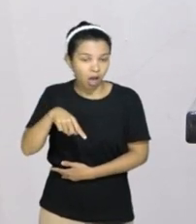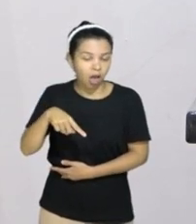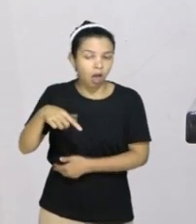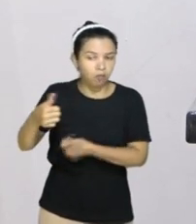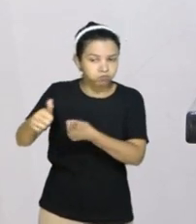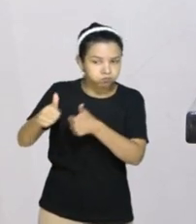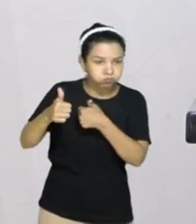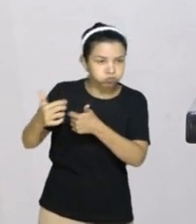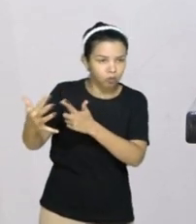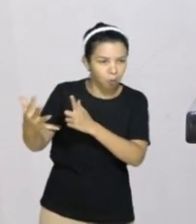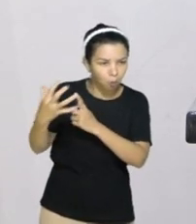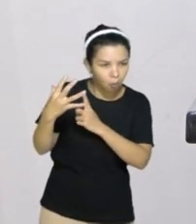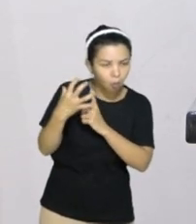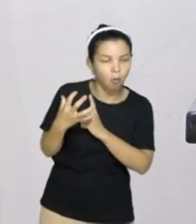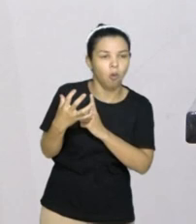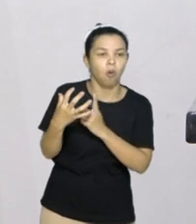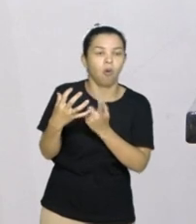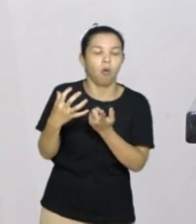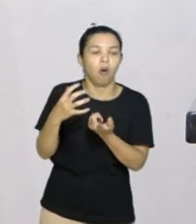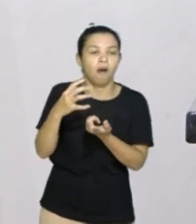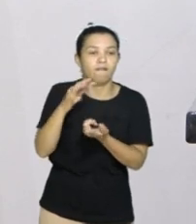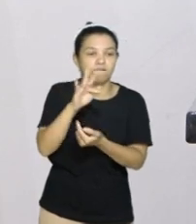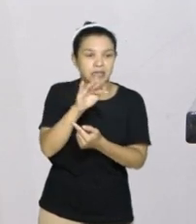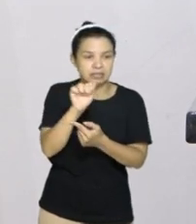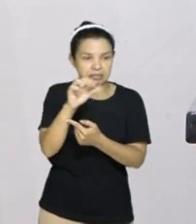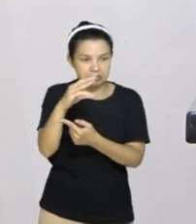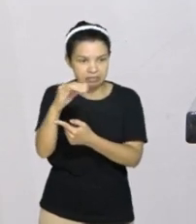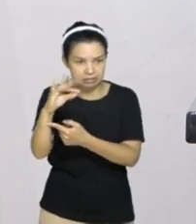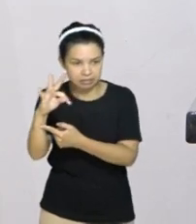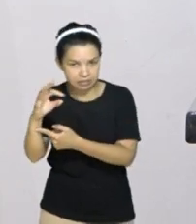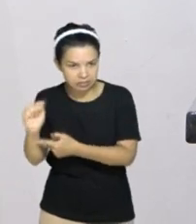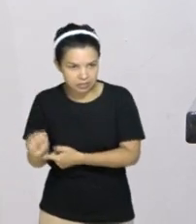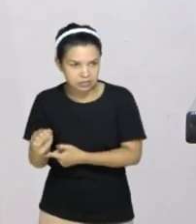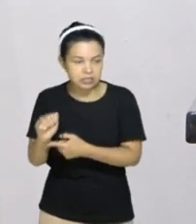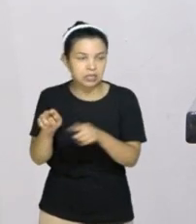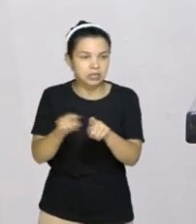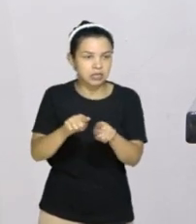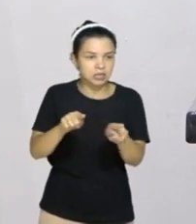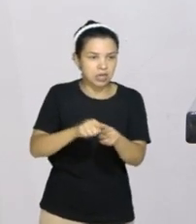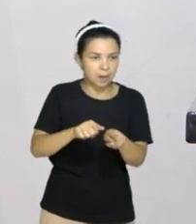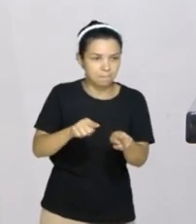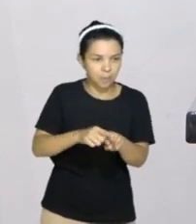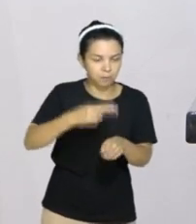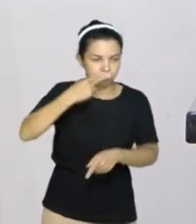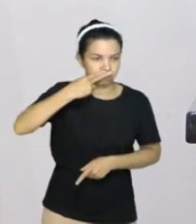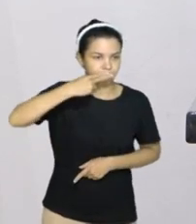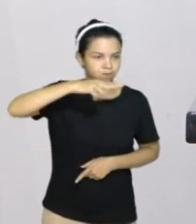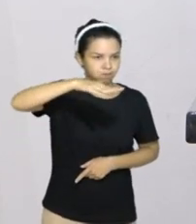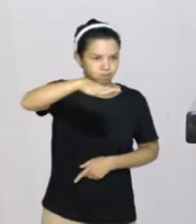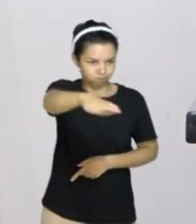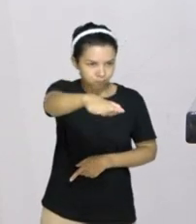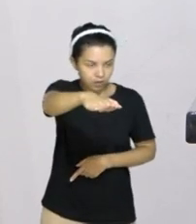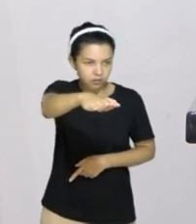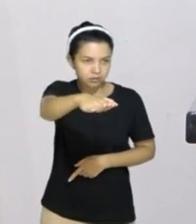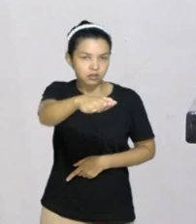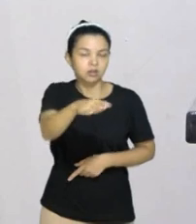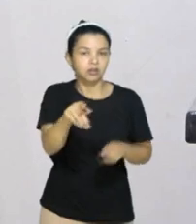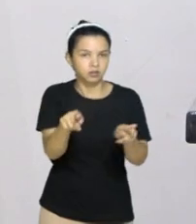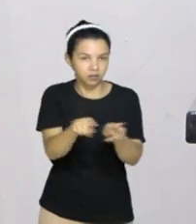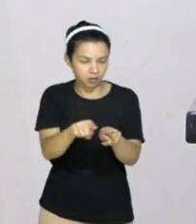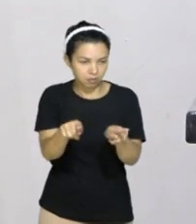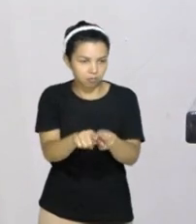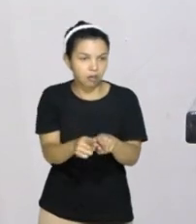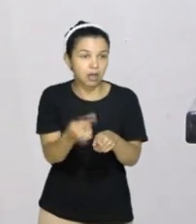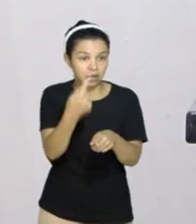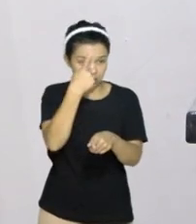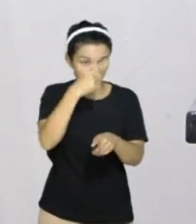de cunho ideológico nazista preste atenção racista fascista e de cunho ideológico